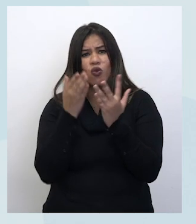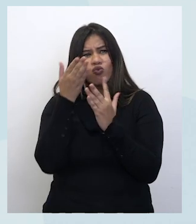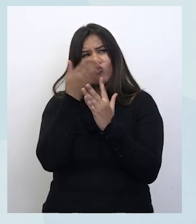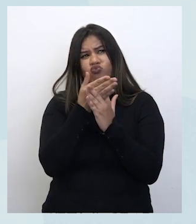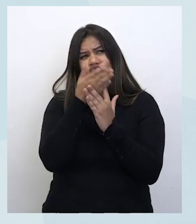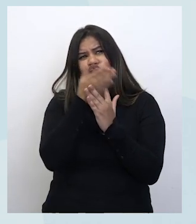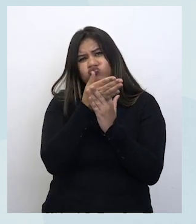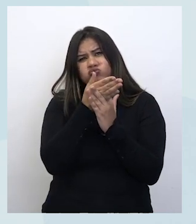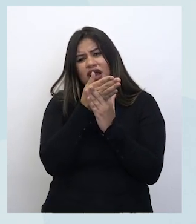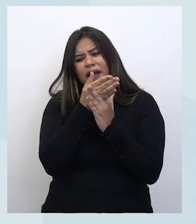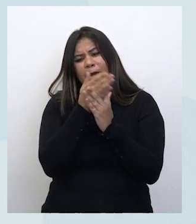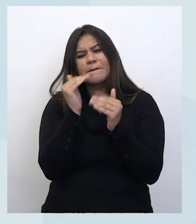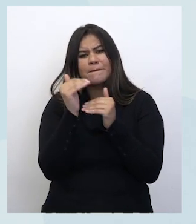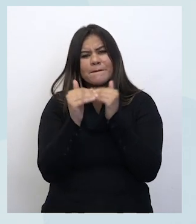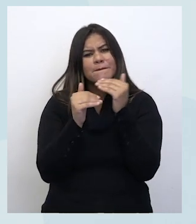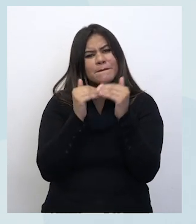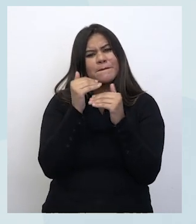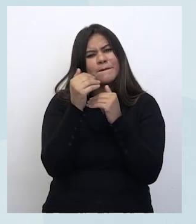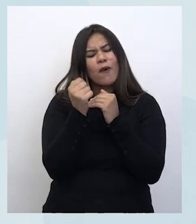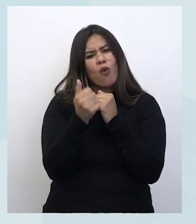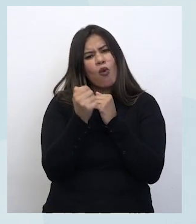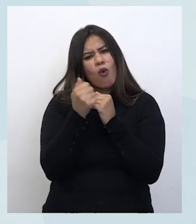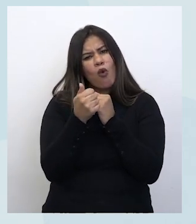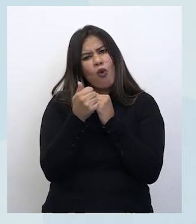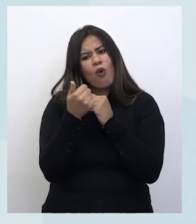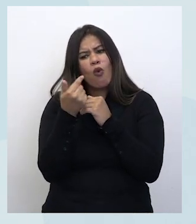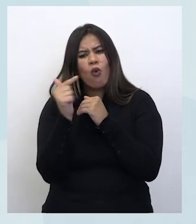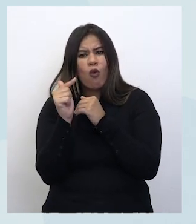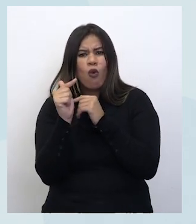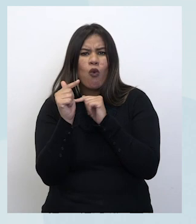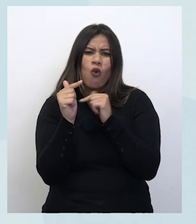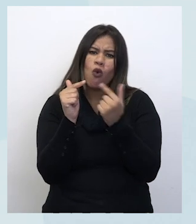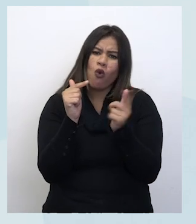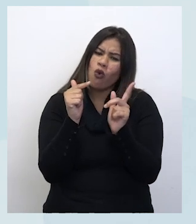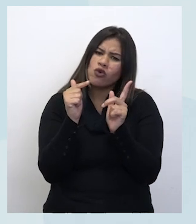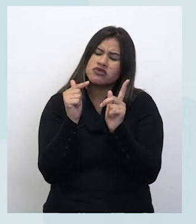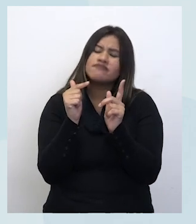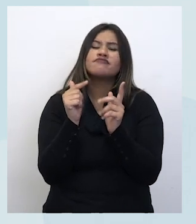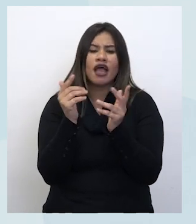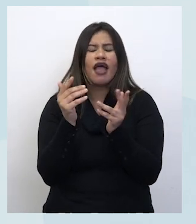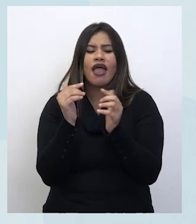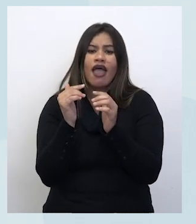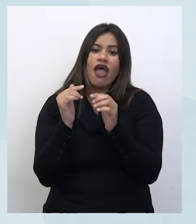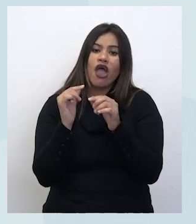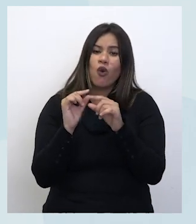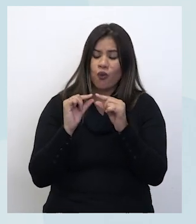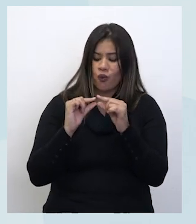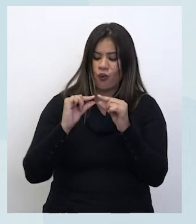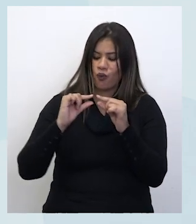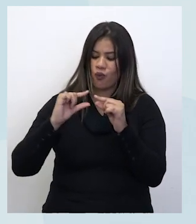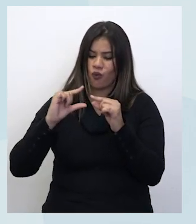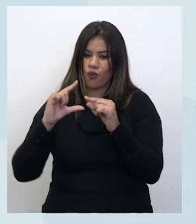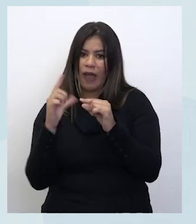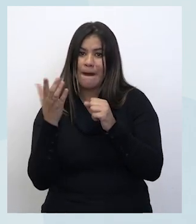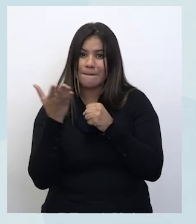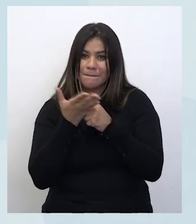caminho, eu estou no processo, eu estou entre um e outro. Esses são os degraus intermediários que estão aparecendo aí com a setinha para você.